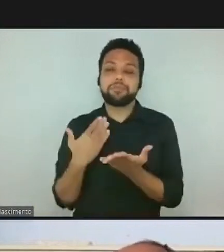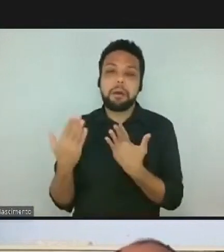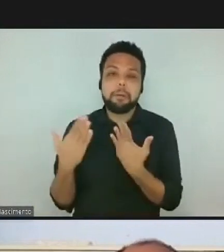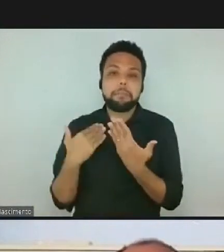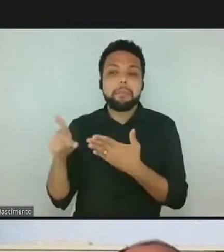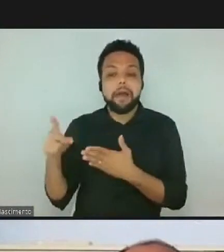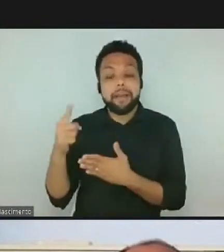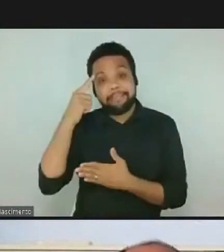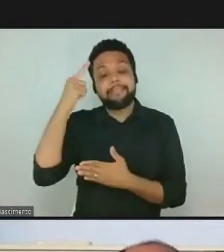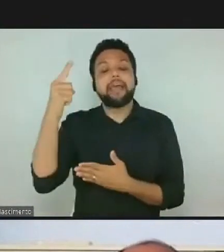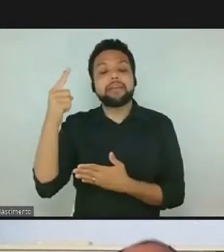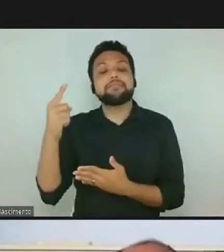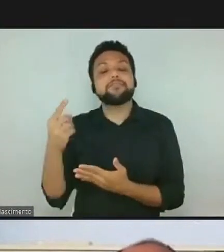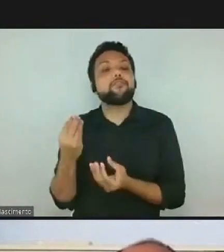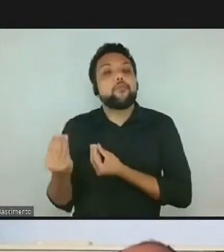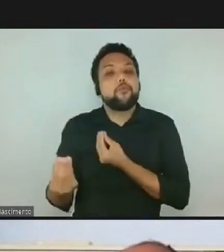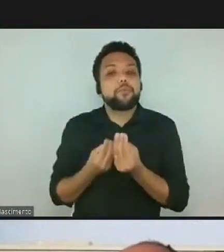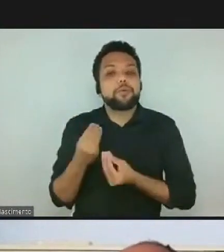a gente poderia